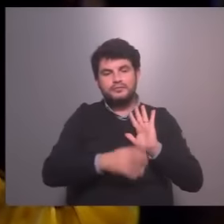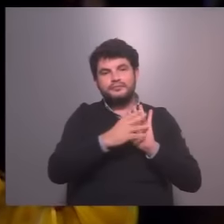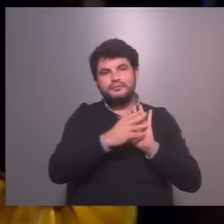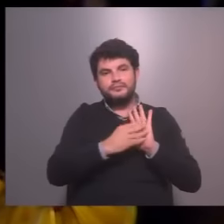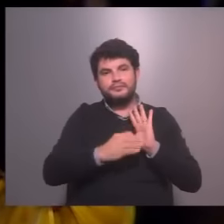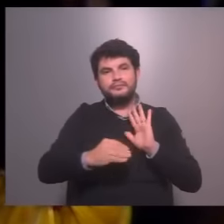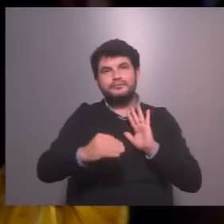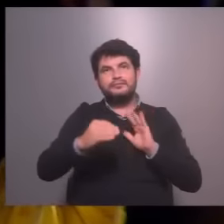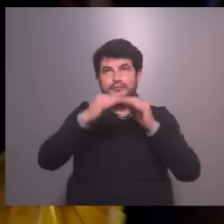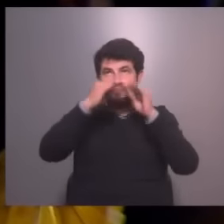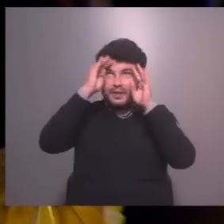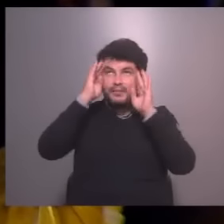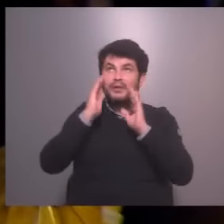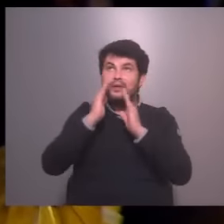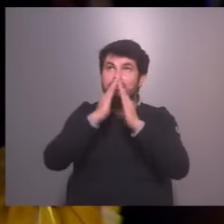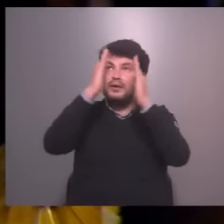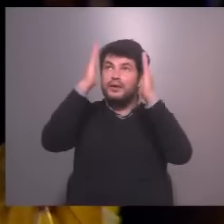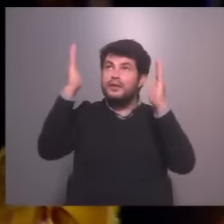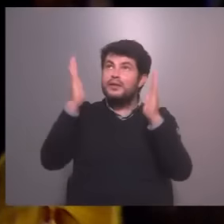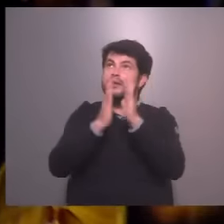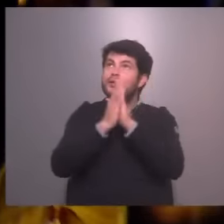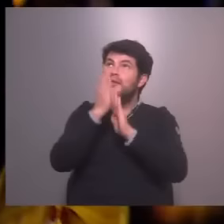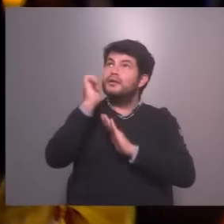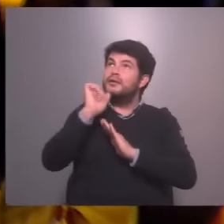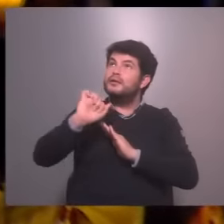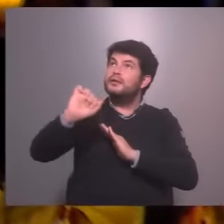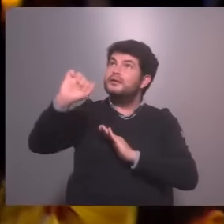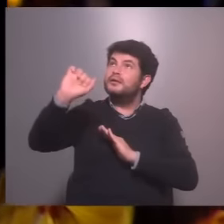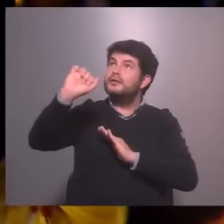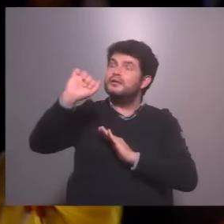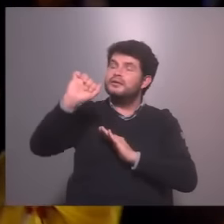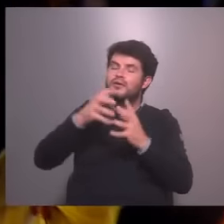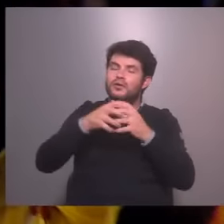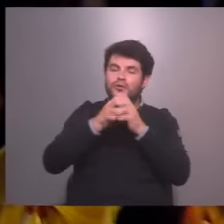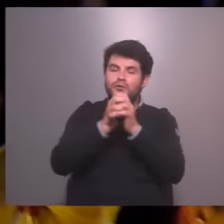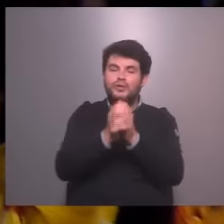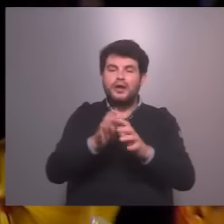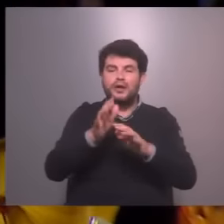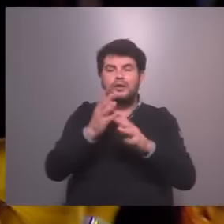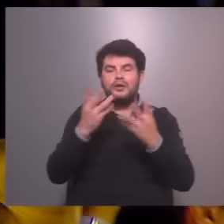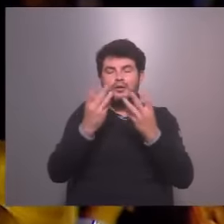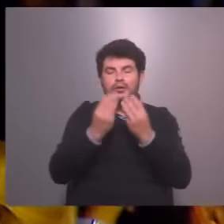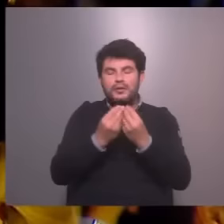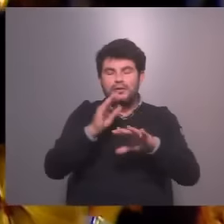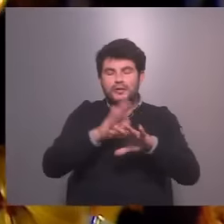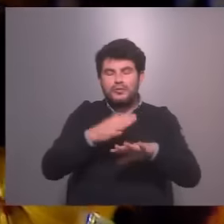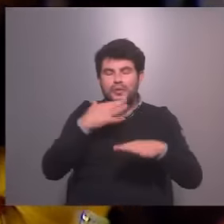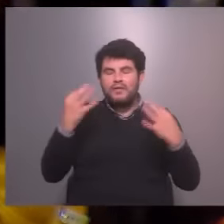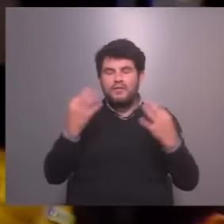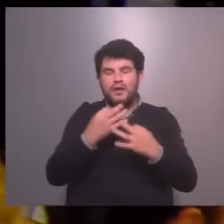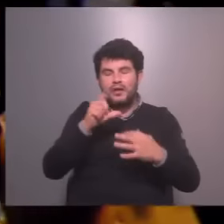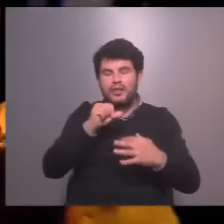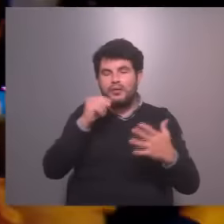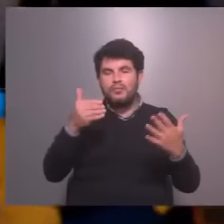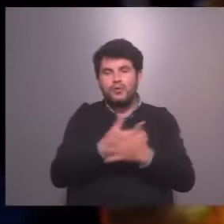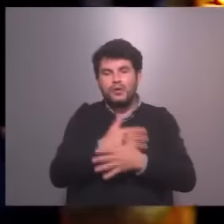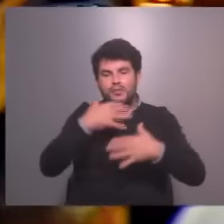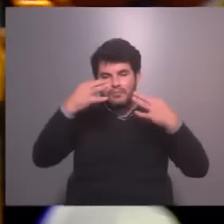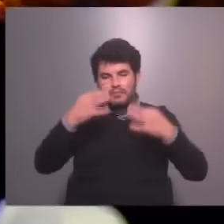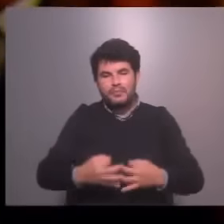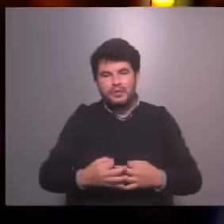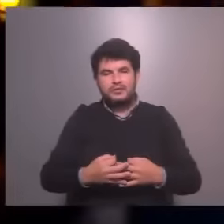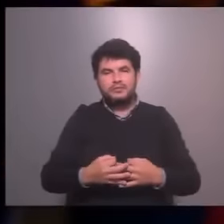Bendita sois vós entre as mulheres, e bendito é o fruto do vosso ventre, Jesus. Santa Maria, Mãe de